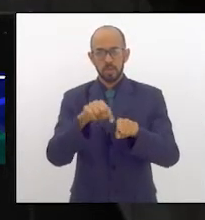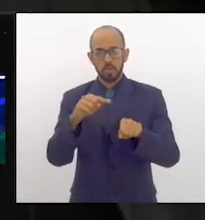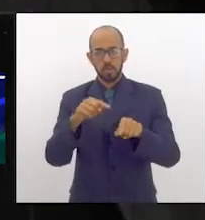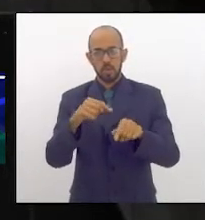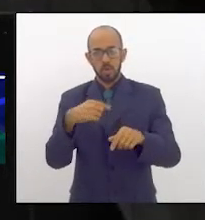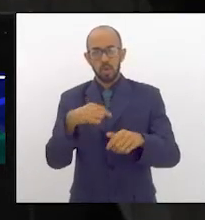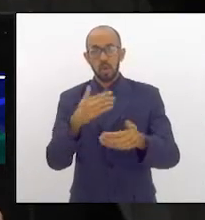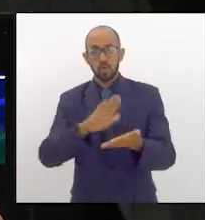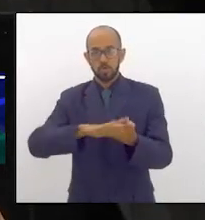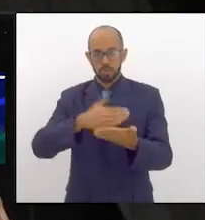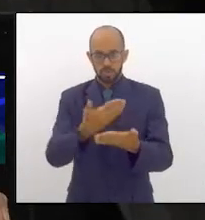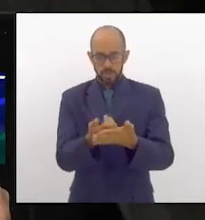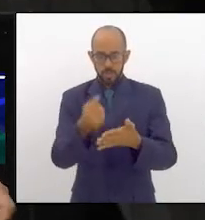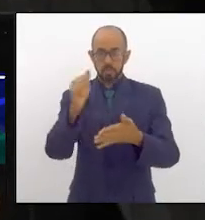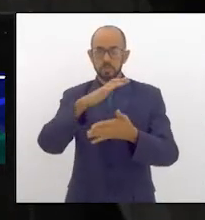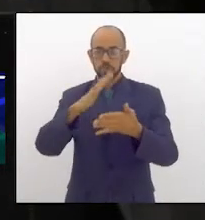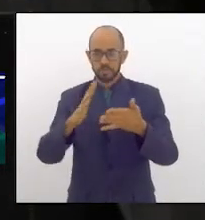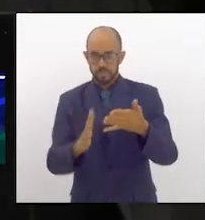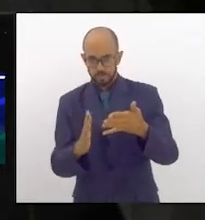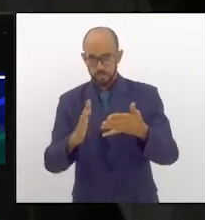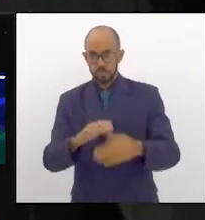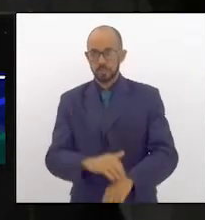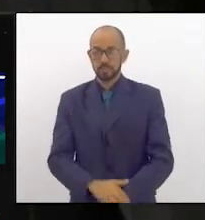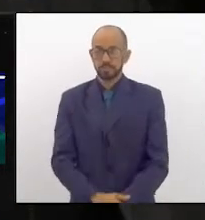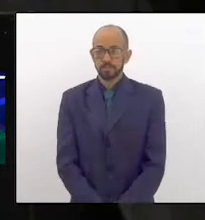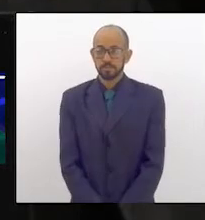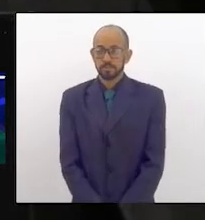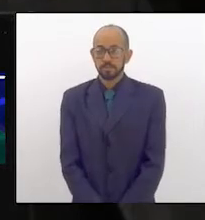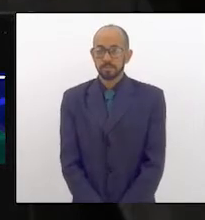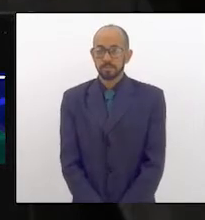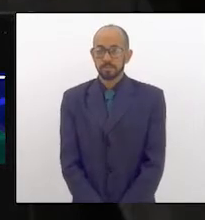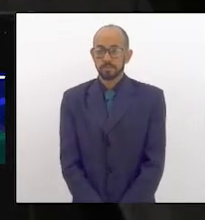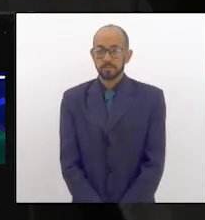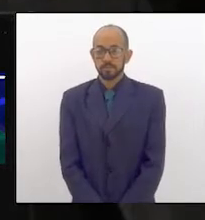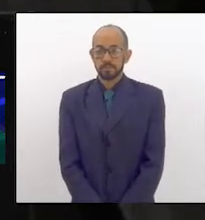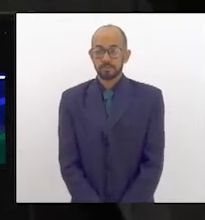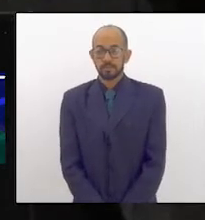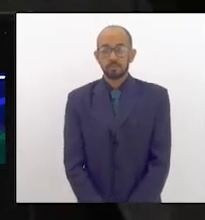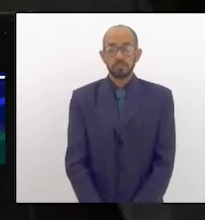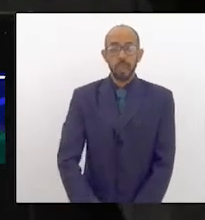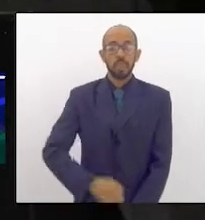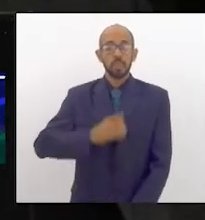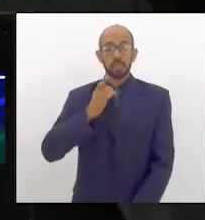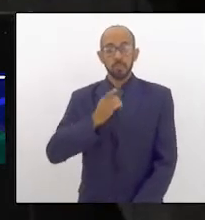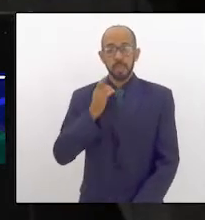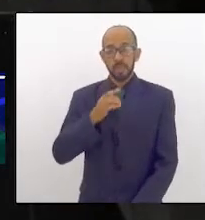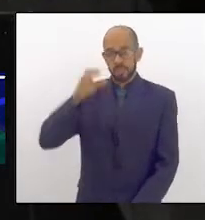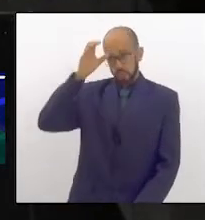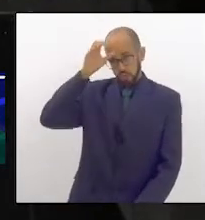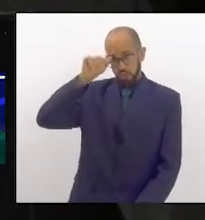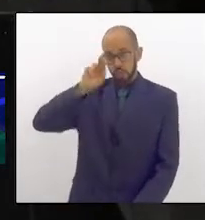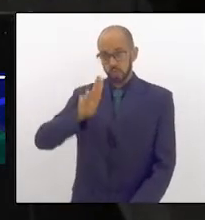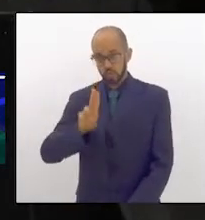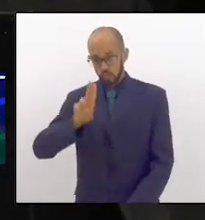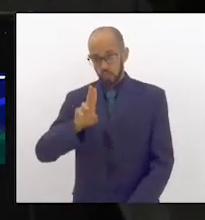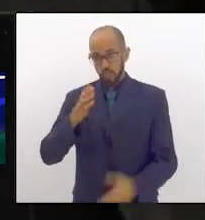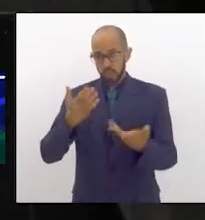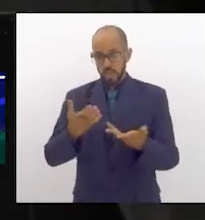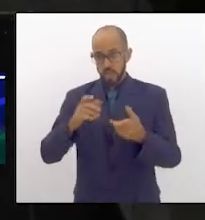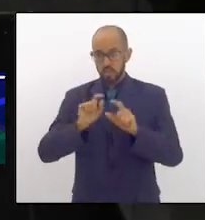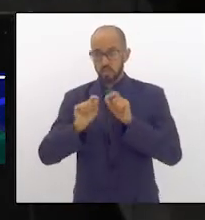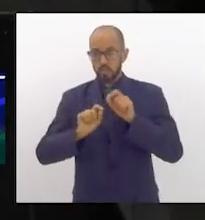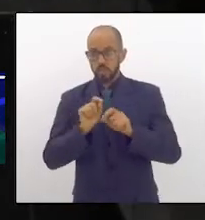intérprete da língua brasileira de sinais o deputado a tia Ju eu quero no